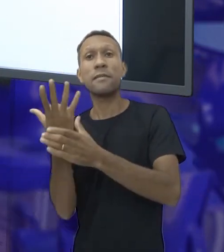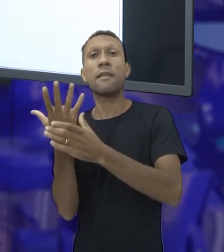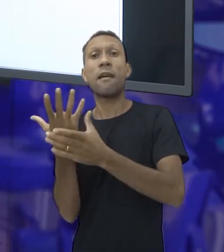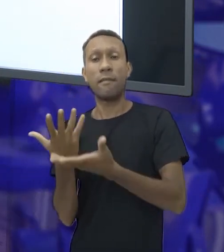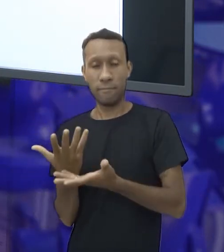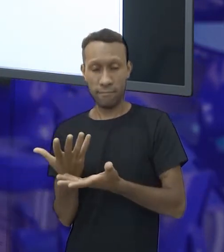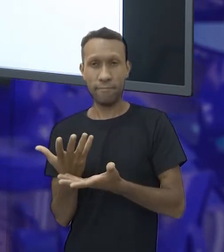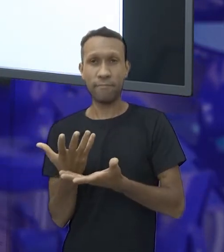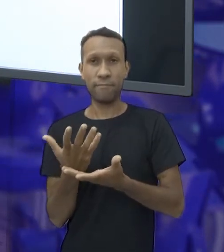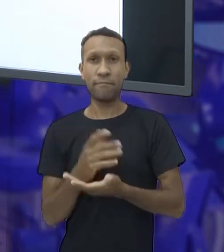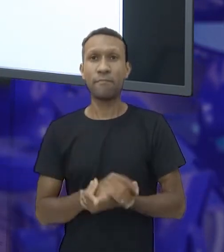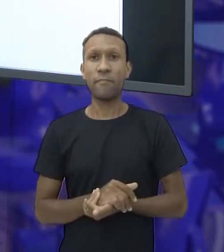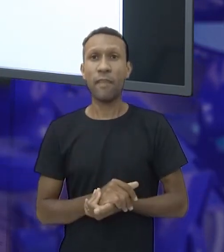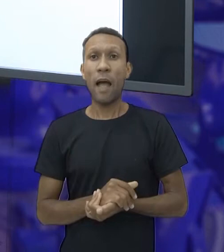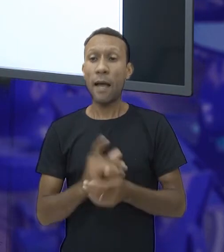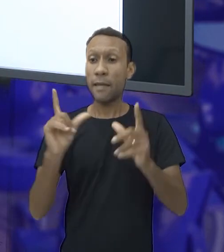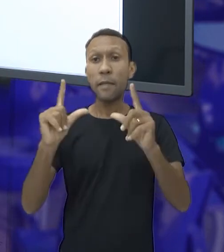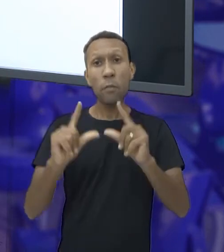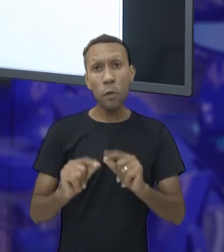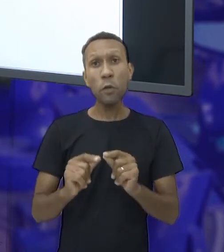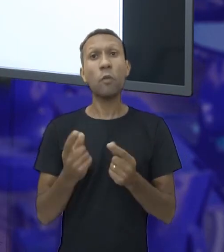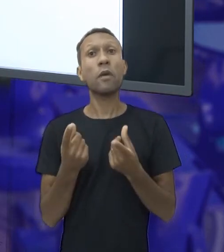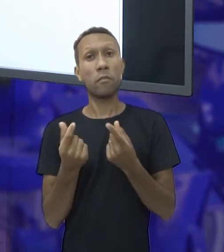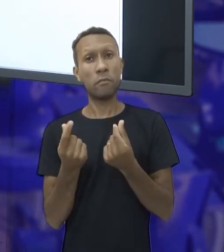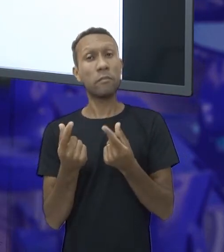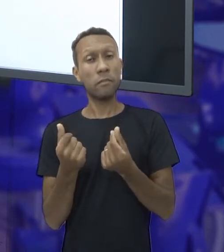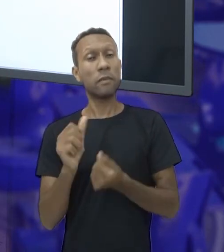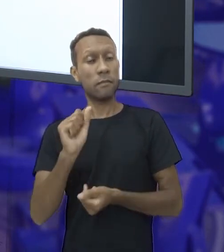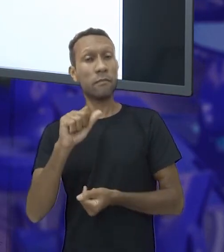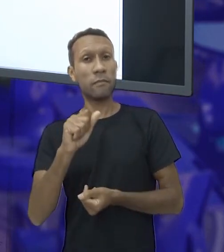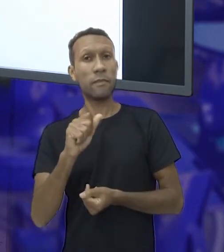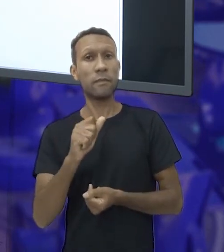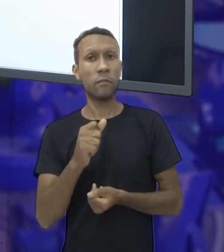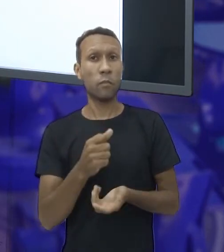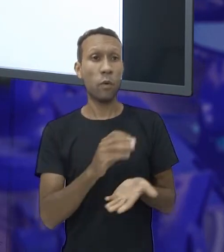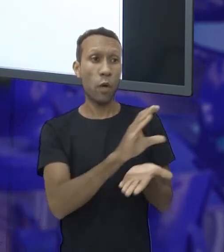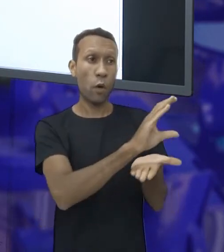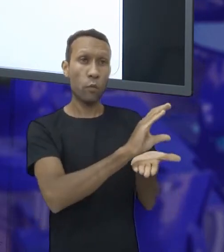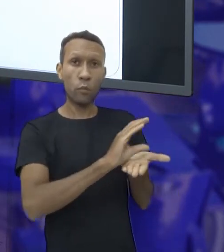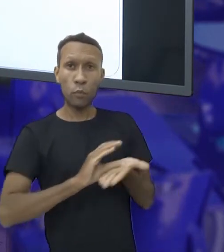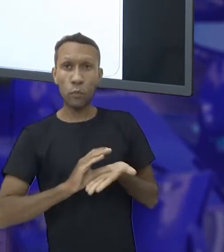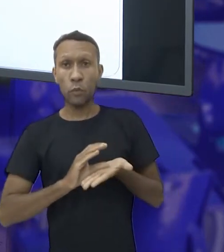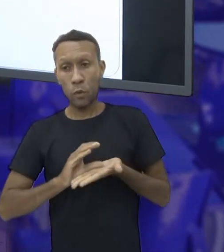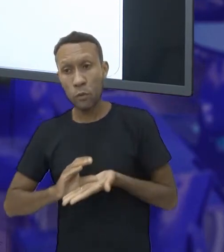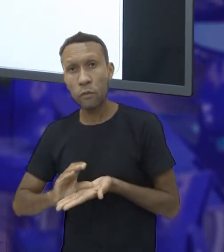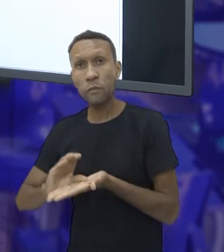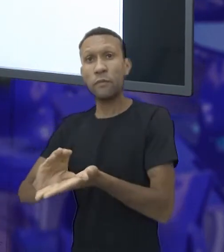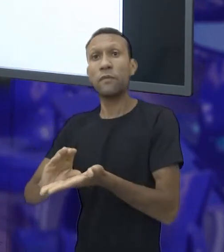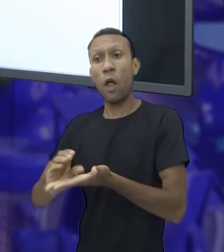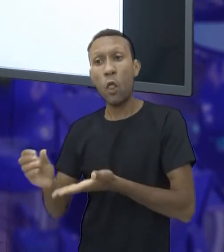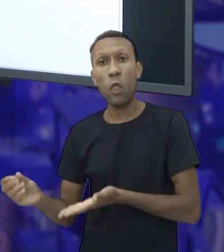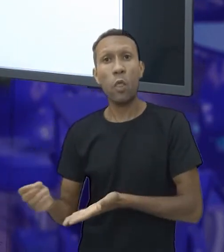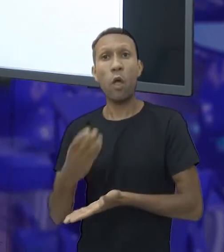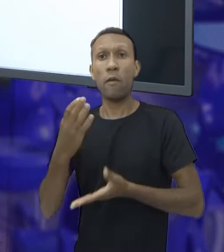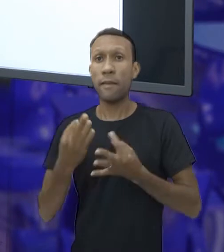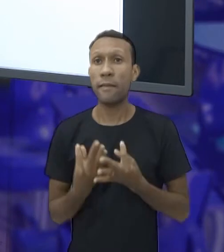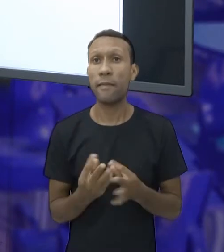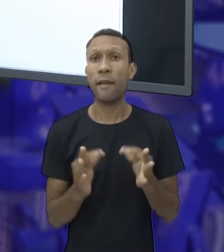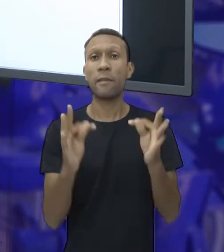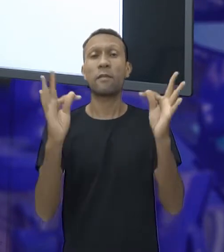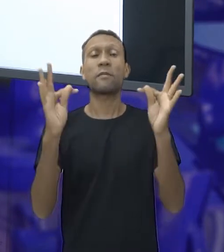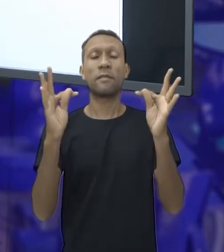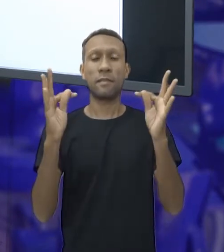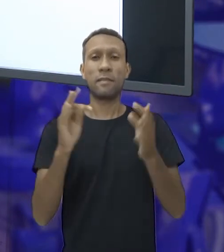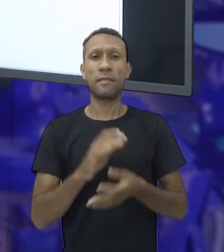Gastos. Então no corte de gastos, eles tinham como reinvestir esse dinheiro em novas tecnologias, novos processos